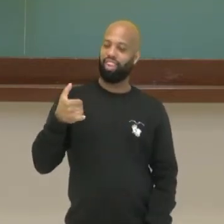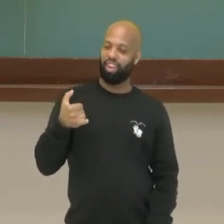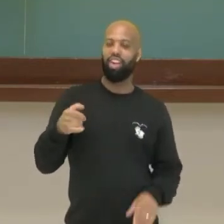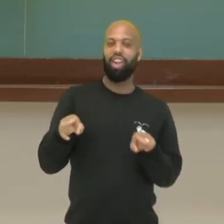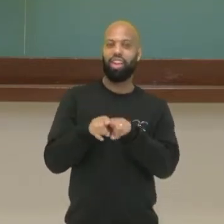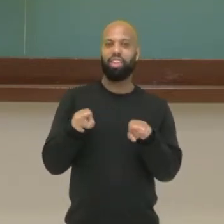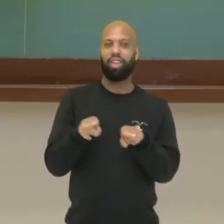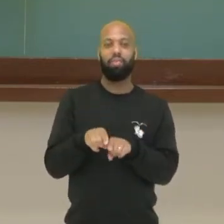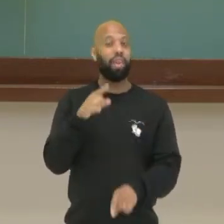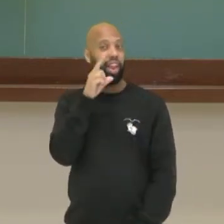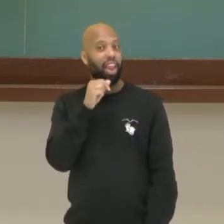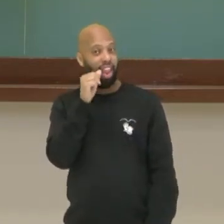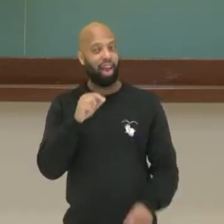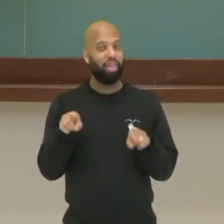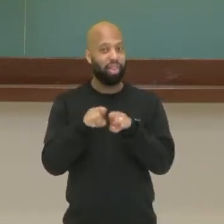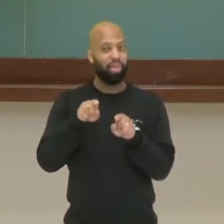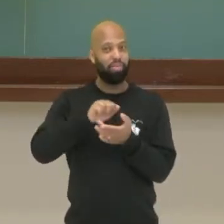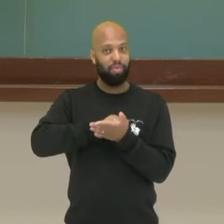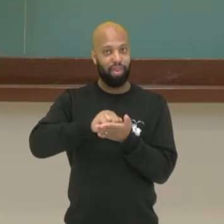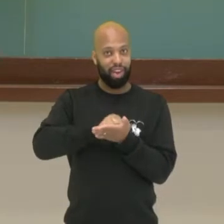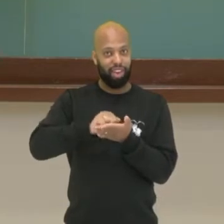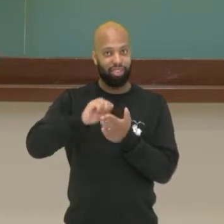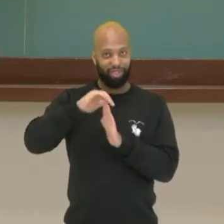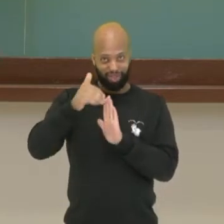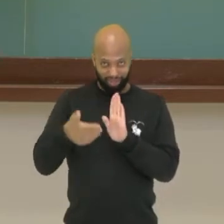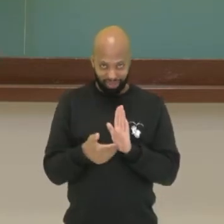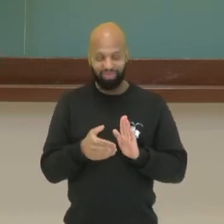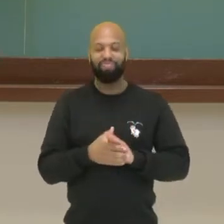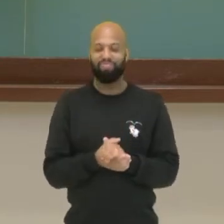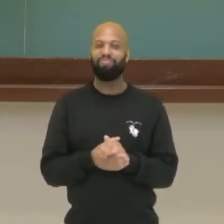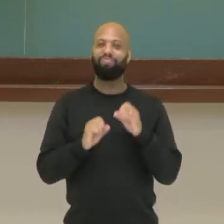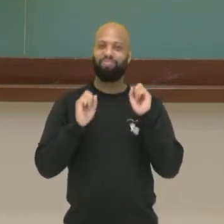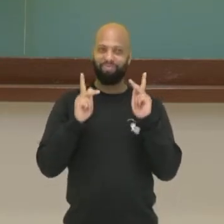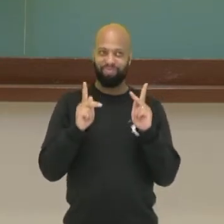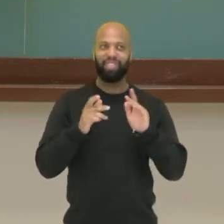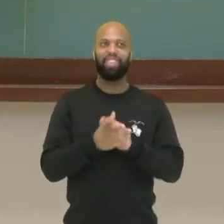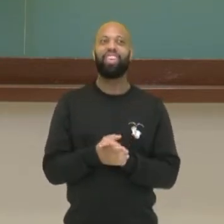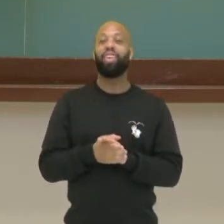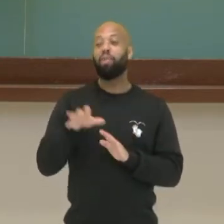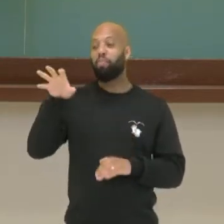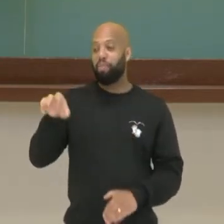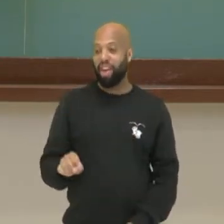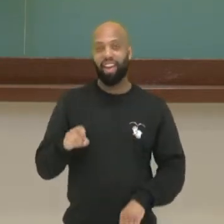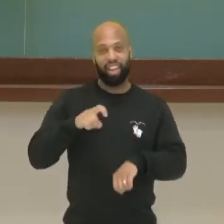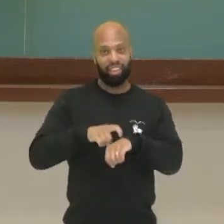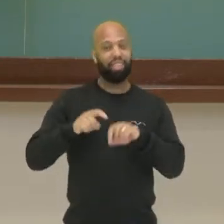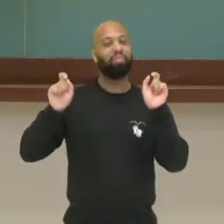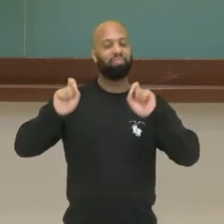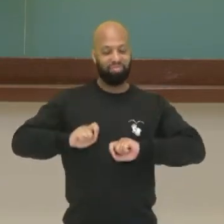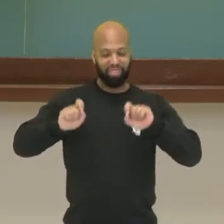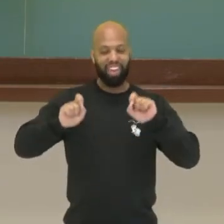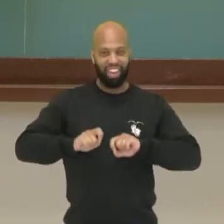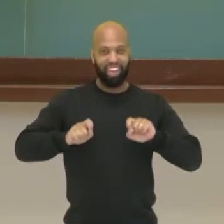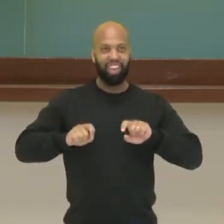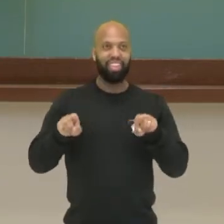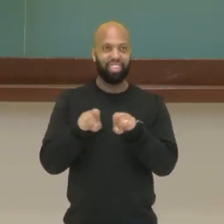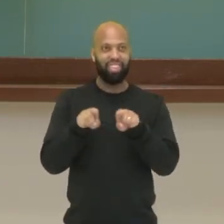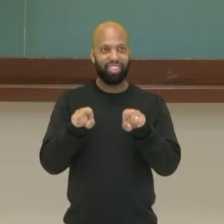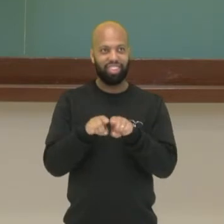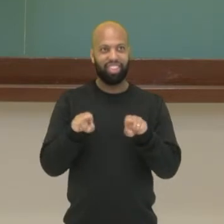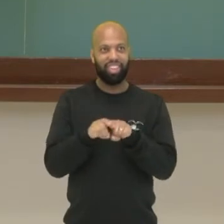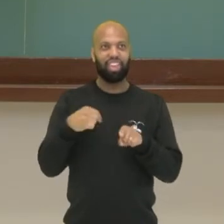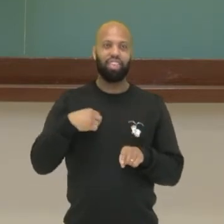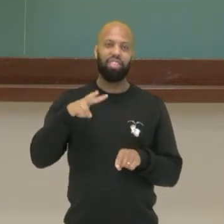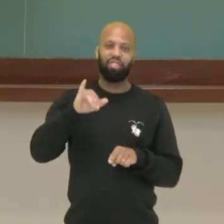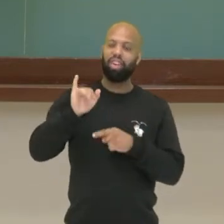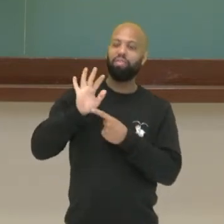seu lápis, sua borrachinha? Vamos lá, hein, pessoal? Vai pegar lá enquanto isso, que dá tempo aqui nesse meio tempo que eu